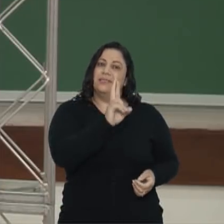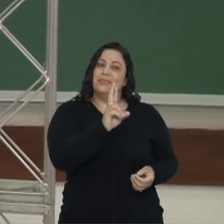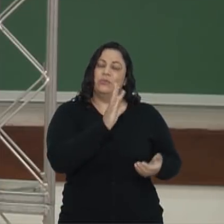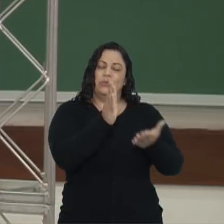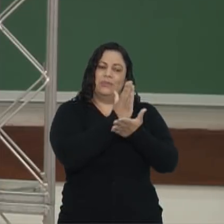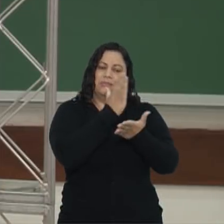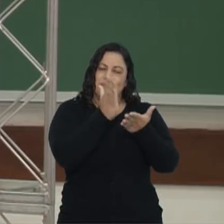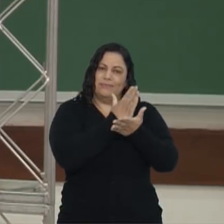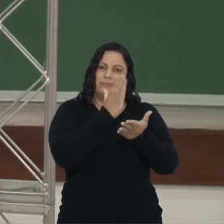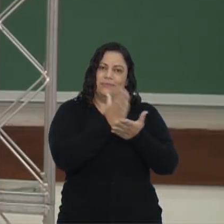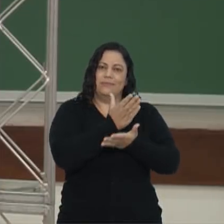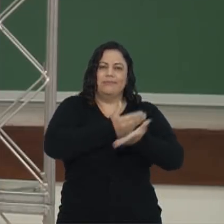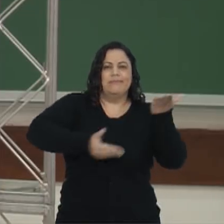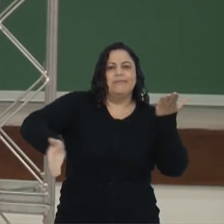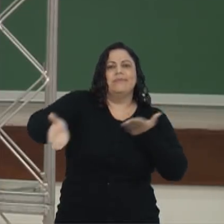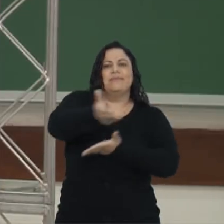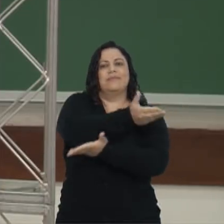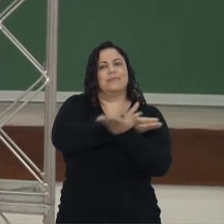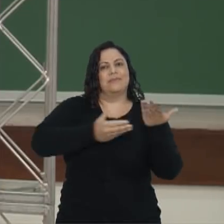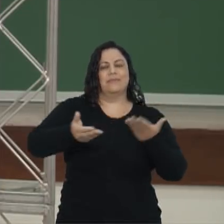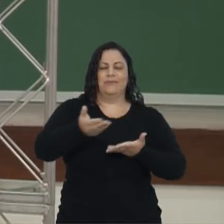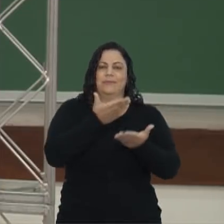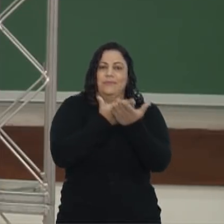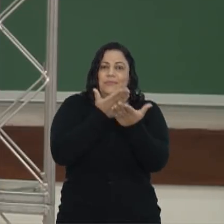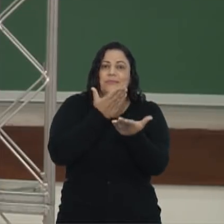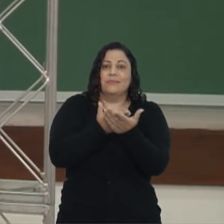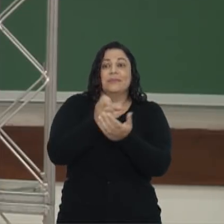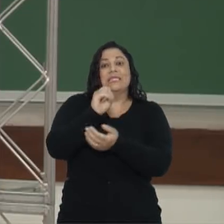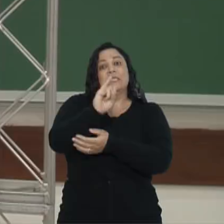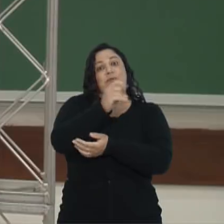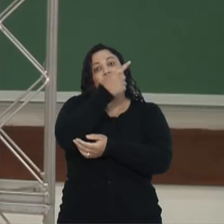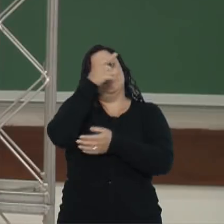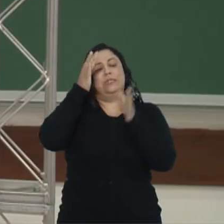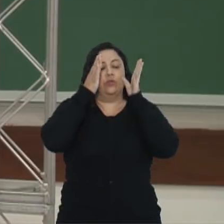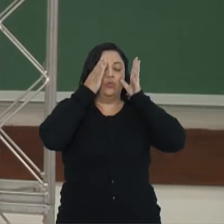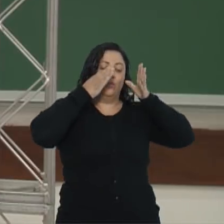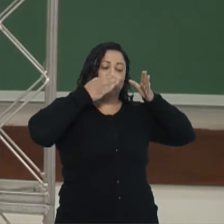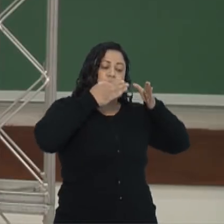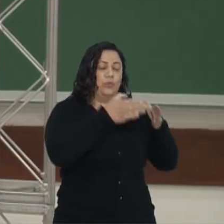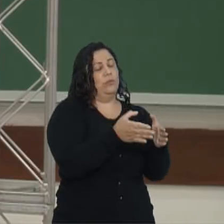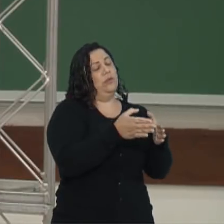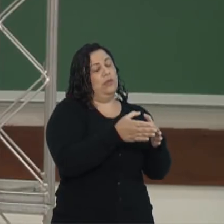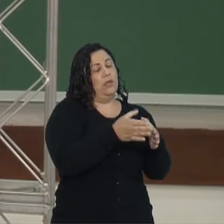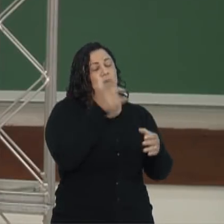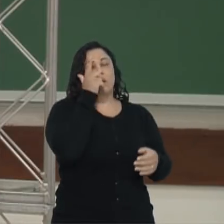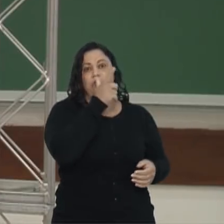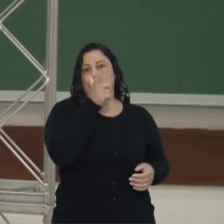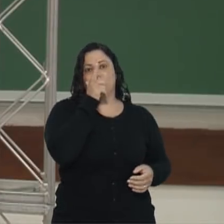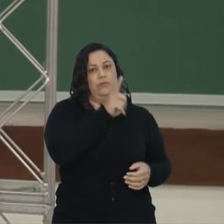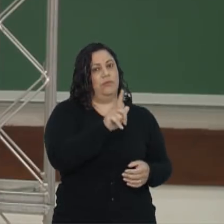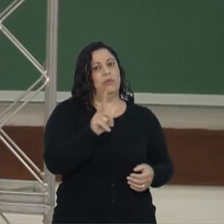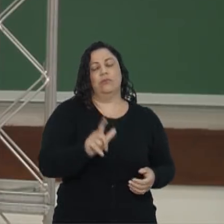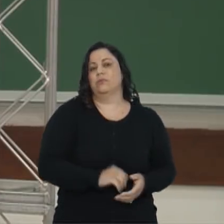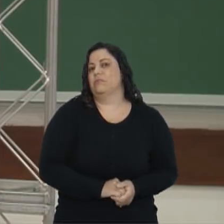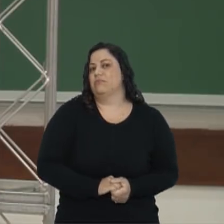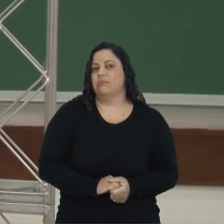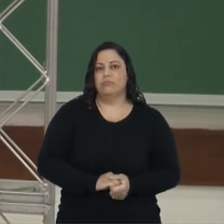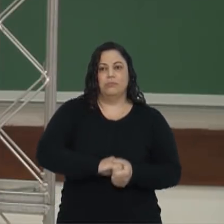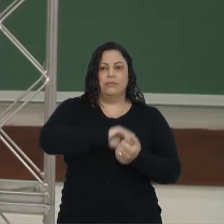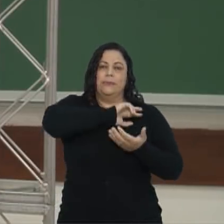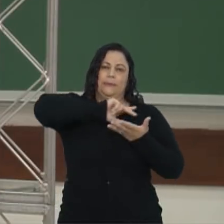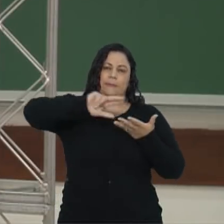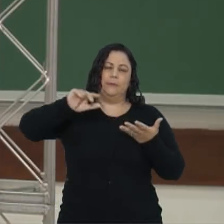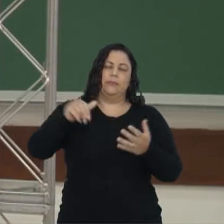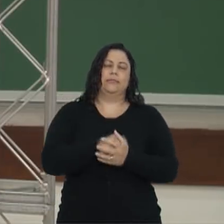vai interagir com a aula, certo? Lembrando que se você não focar, você não vai conseguir fazer, porque tem muitas outras coisas te